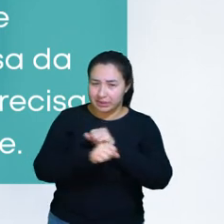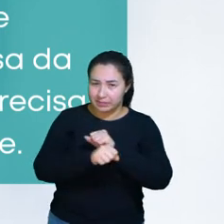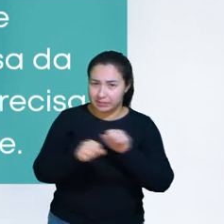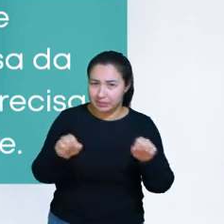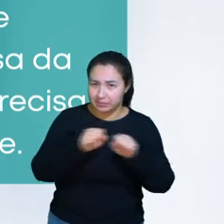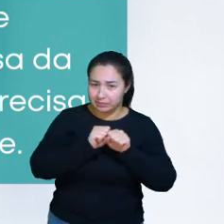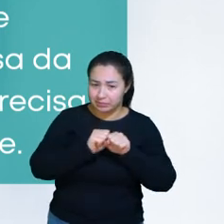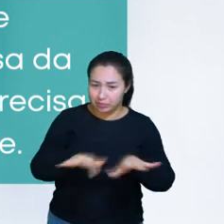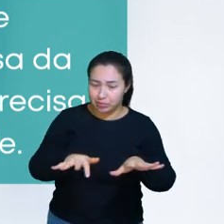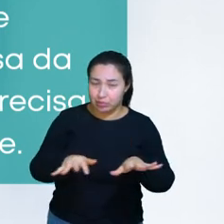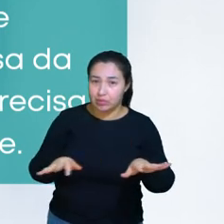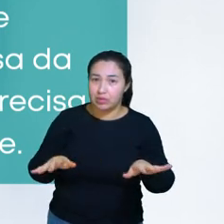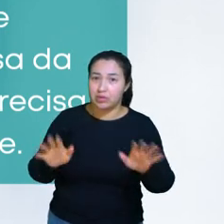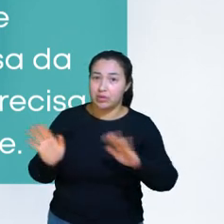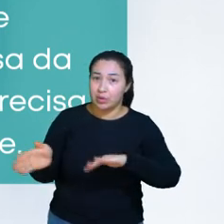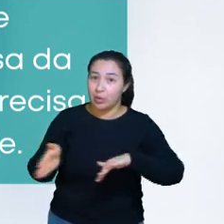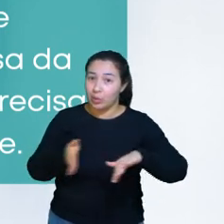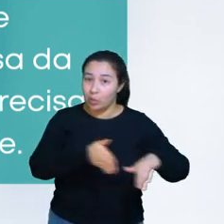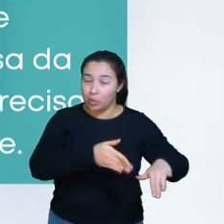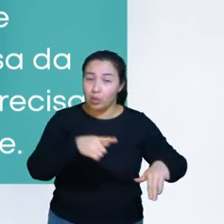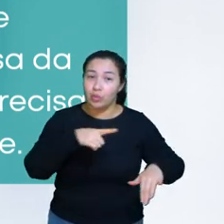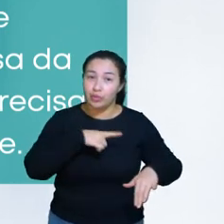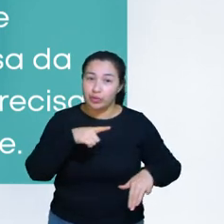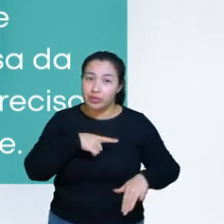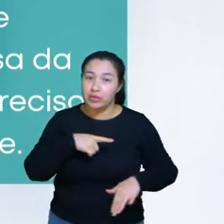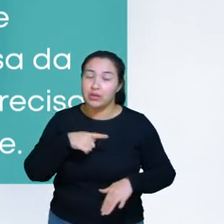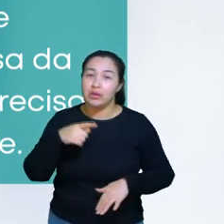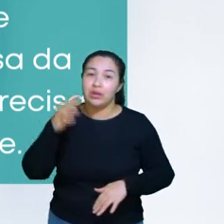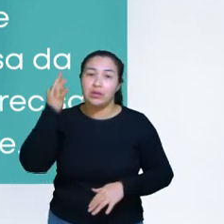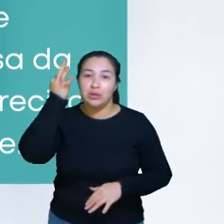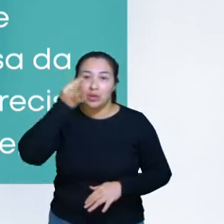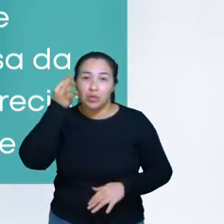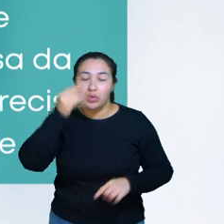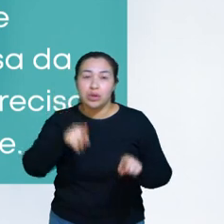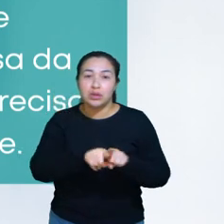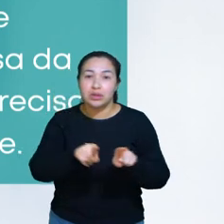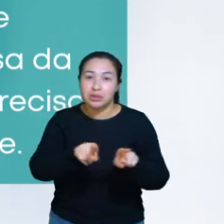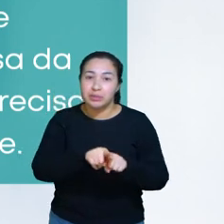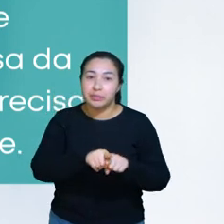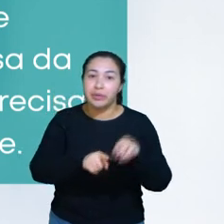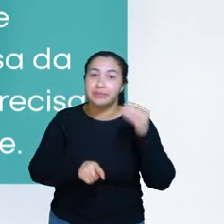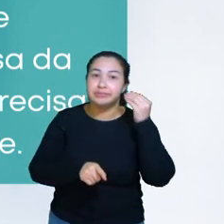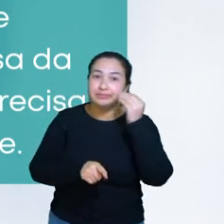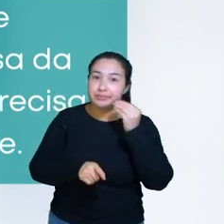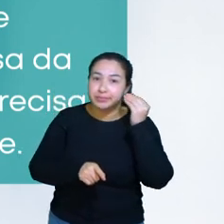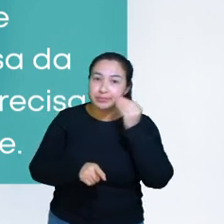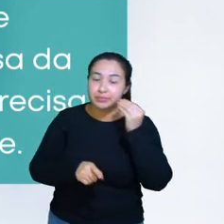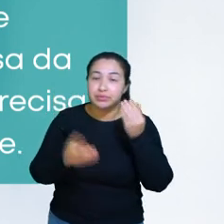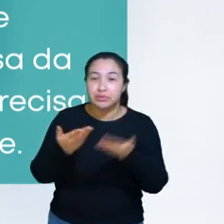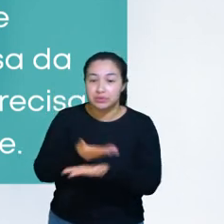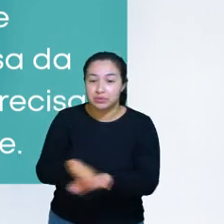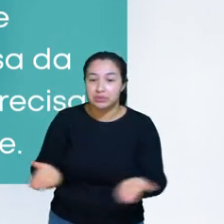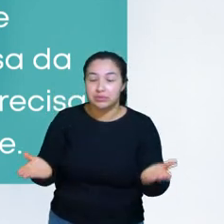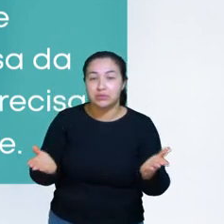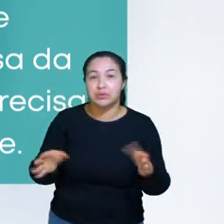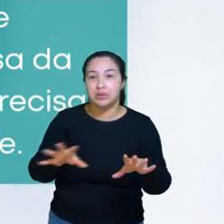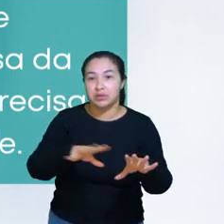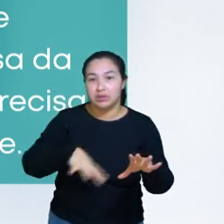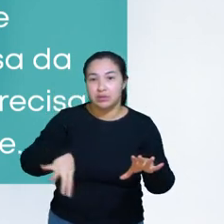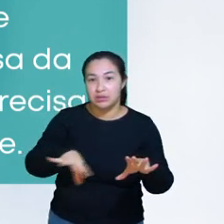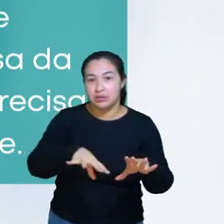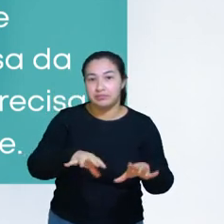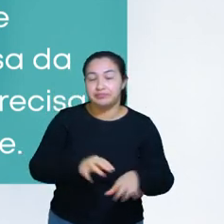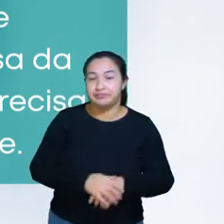o diálogo né entre teoria de teoria e ciência com as diferentes realidades das Comunidades eu acho que mais do que nunca